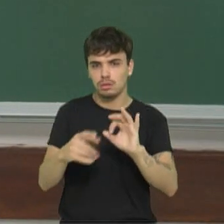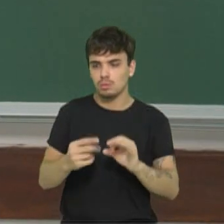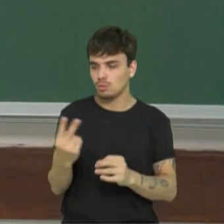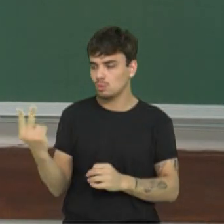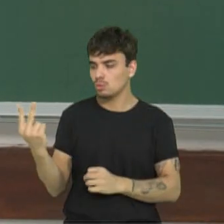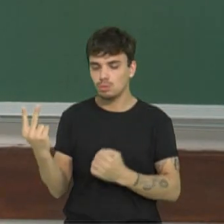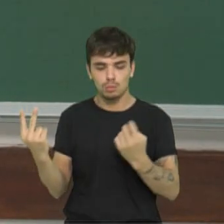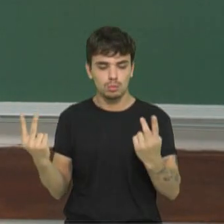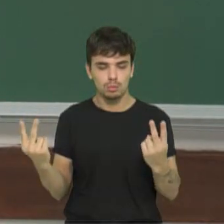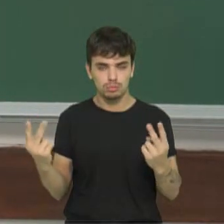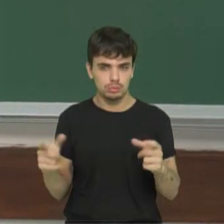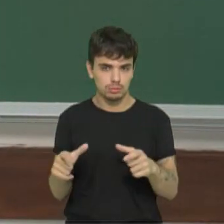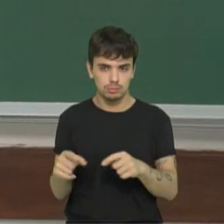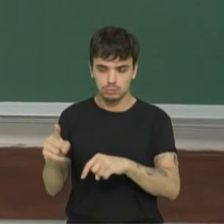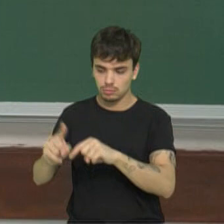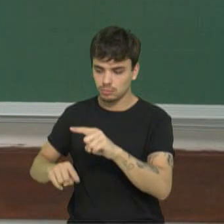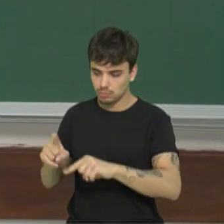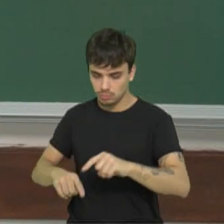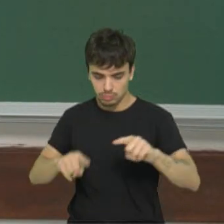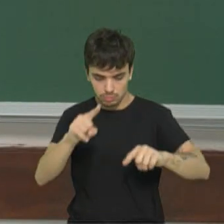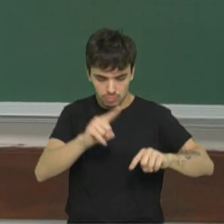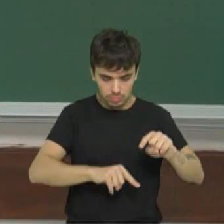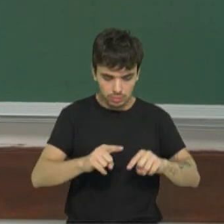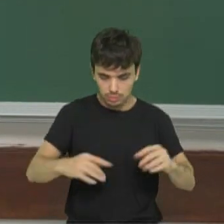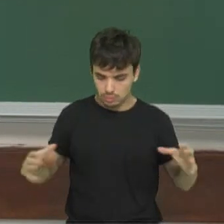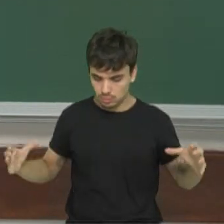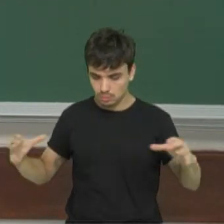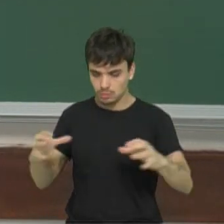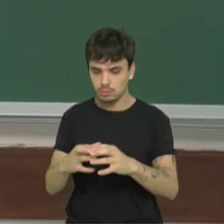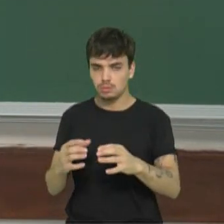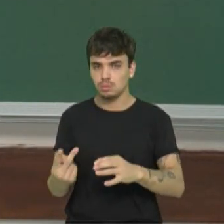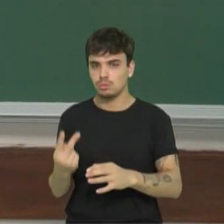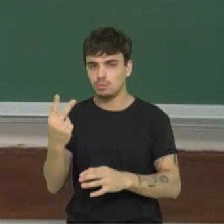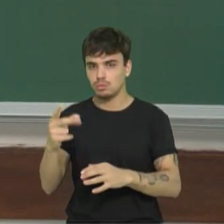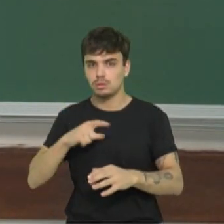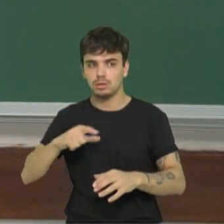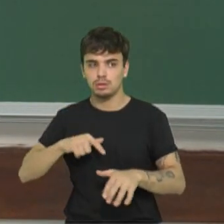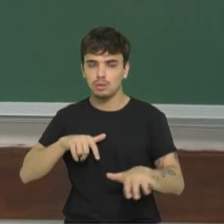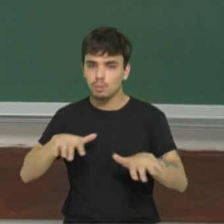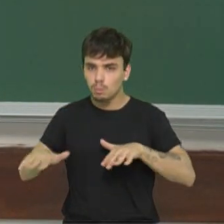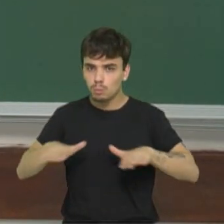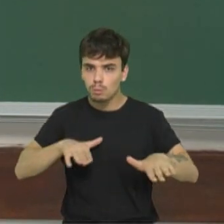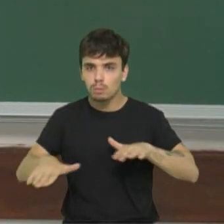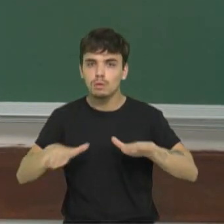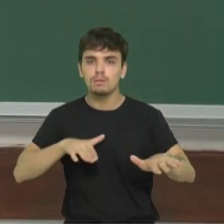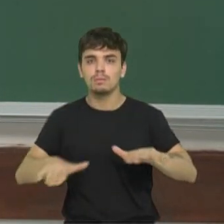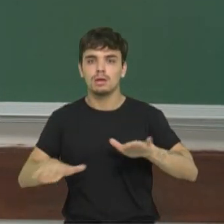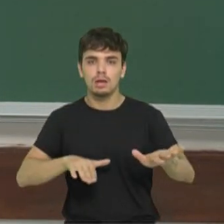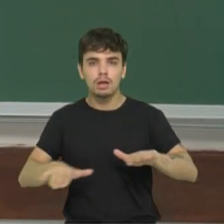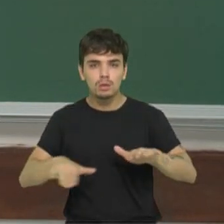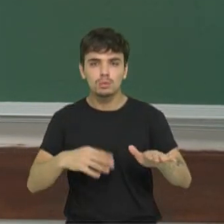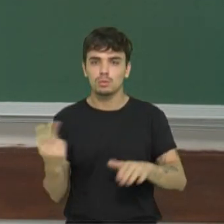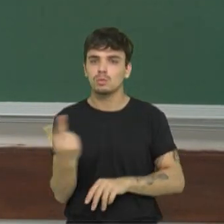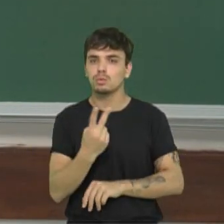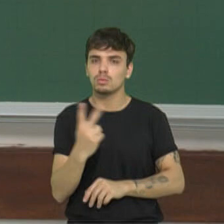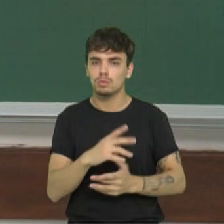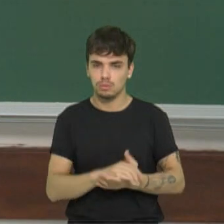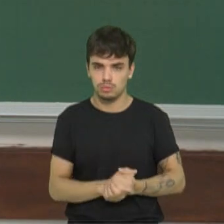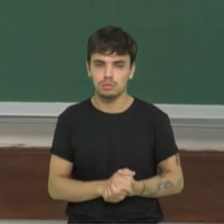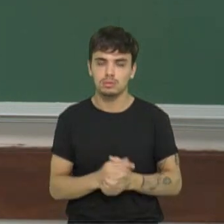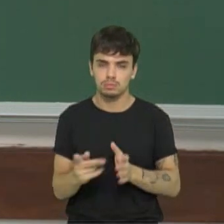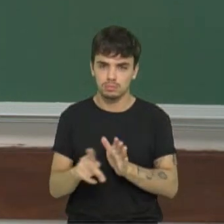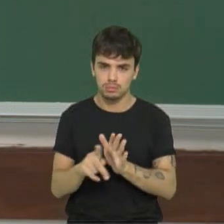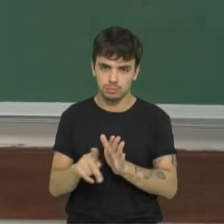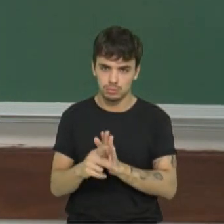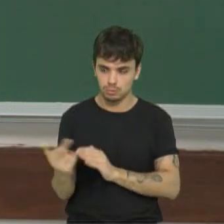eram essas duas picapes? Dois toca-discos e ele acabava numa movimentação dos dois, né? No movimento dos dois